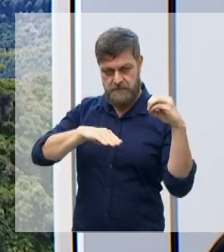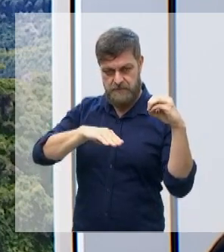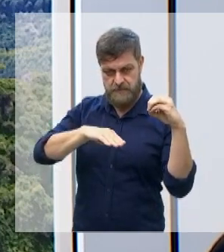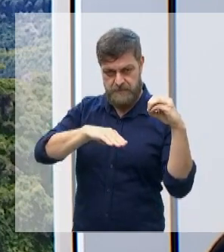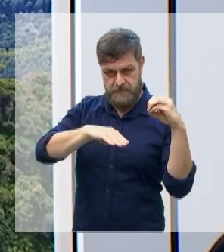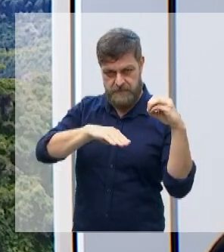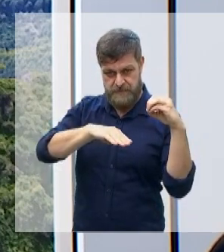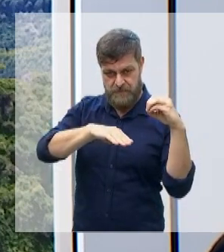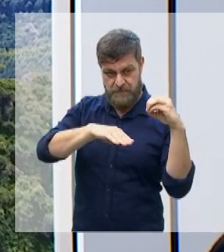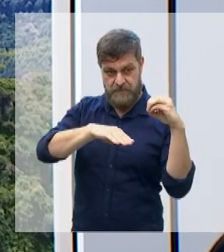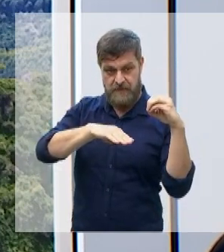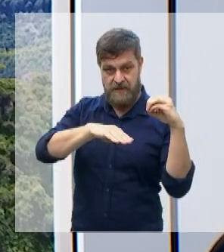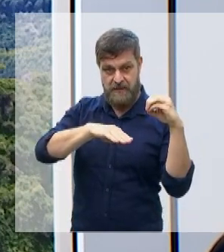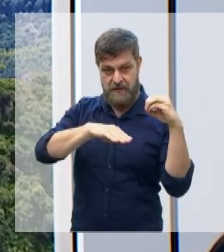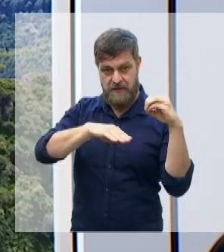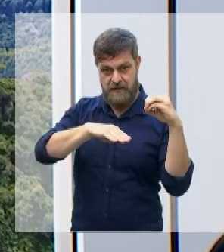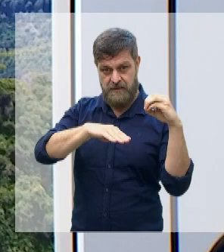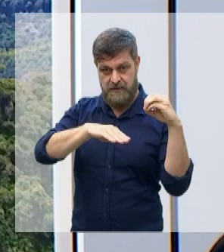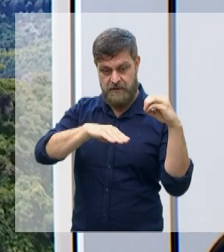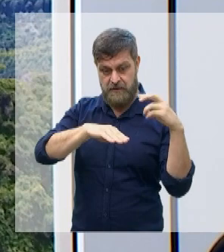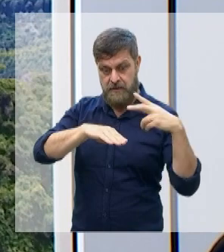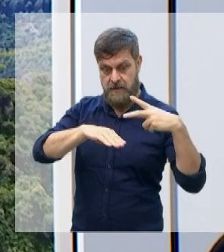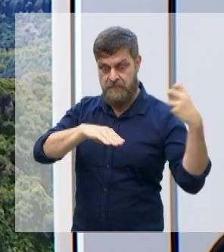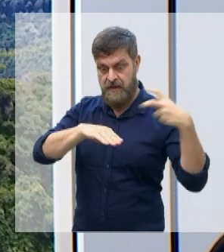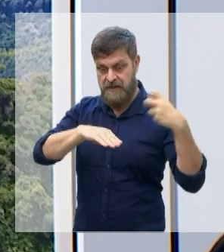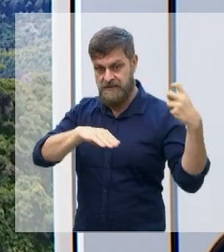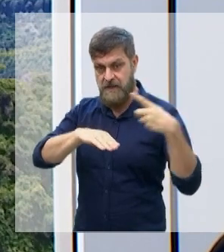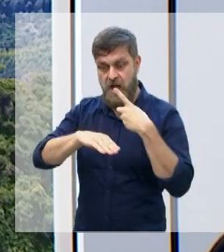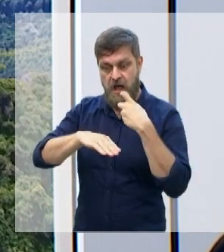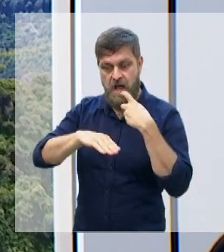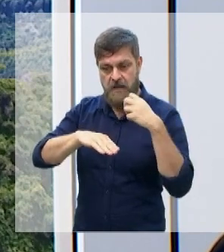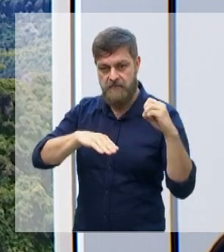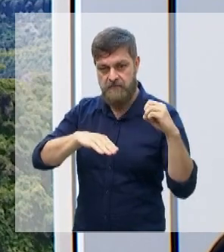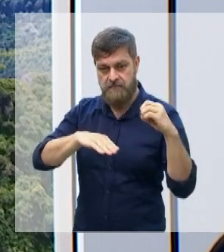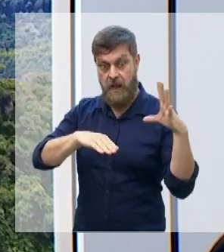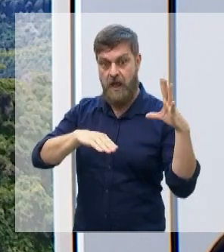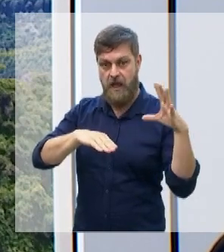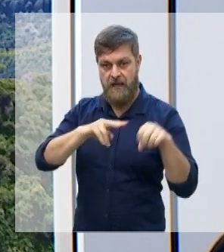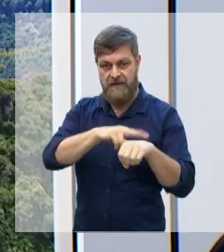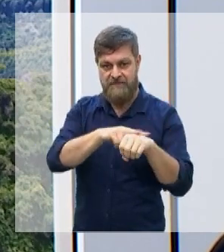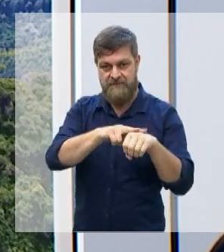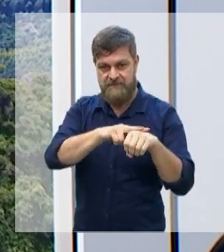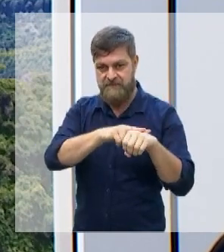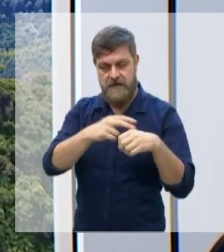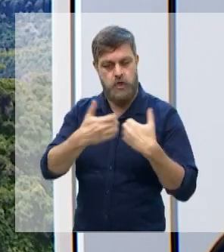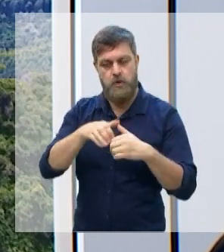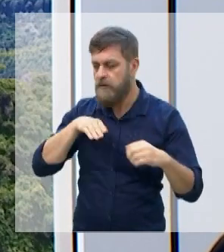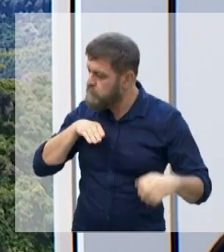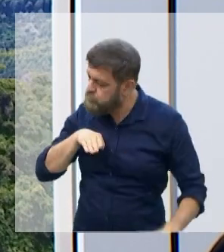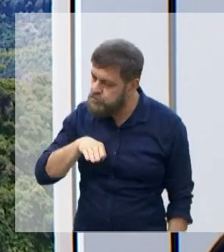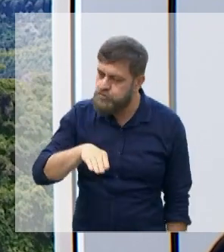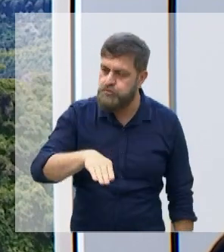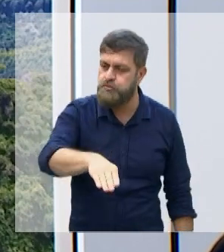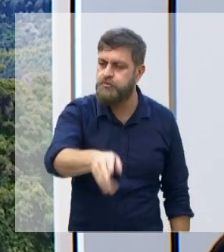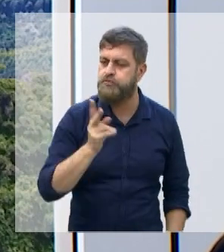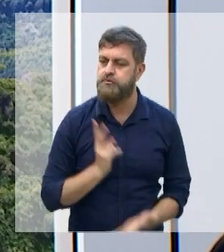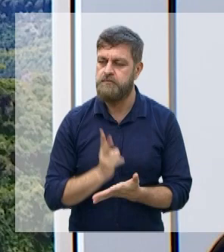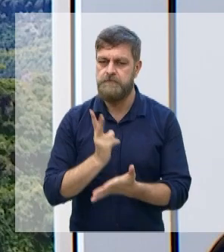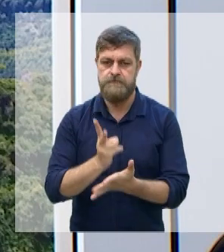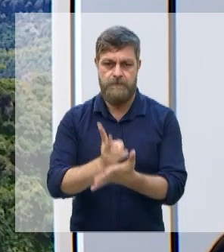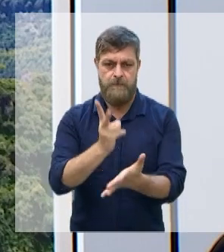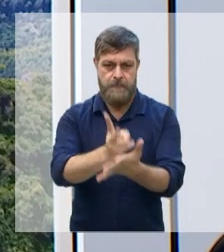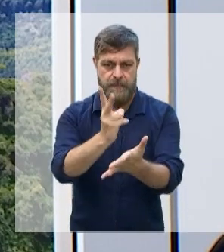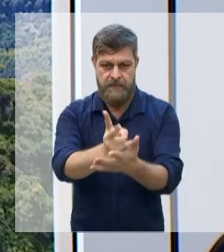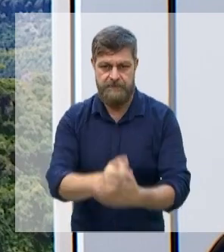aproximando de um semáforo o semáforo está vermelho vai abrir para verde o ônibus não vai parar no semáforo é o que nós chamamos